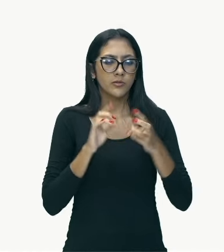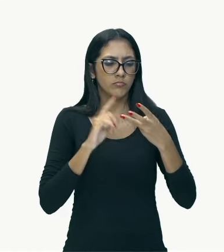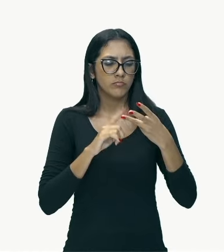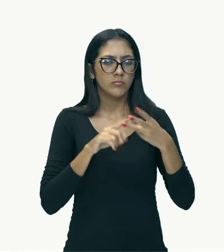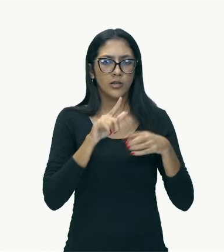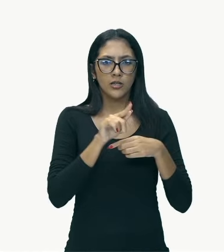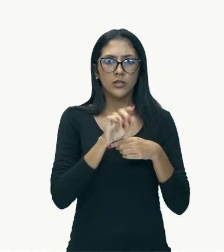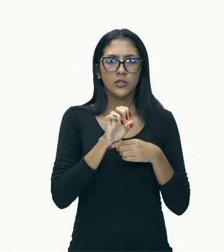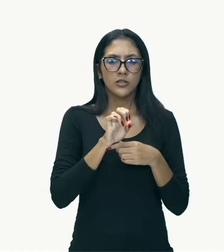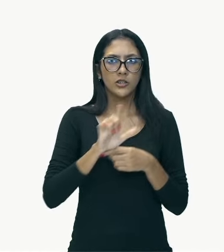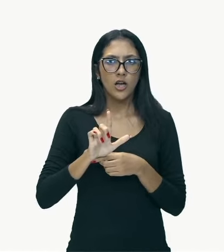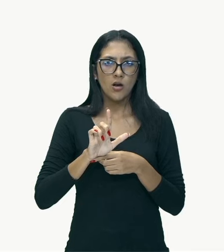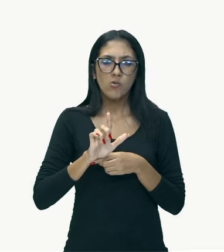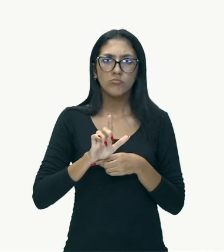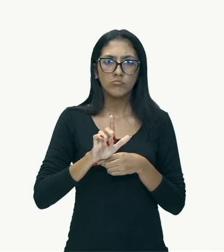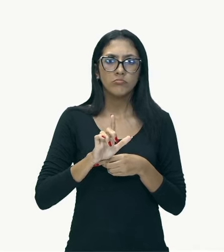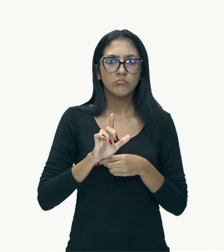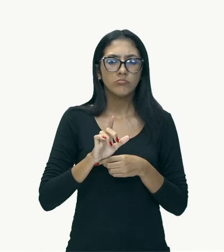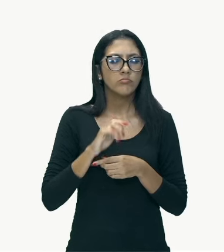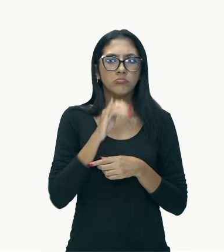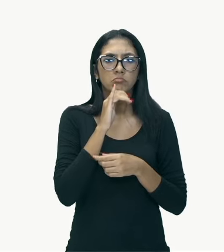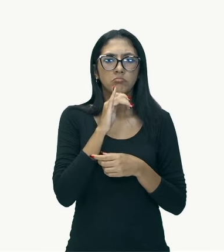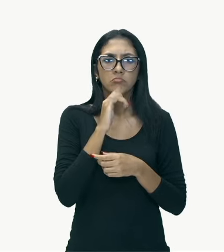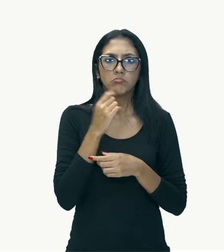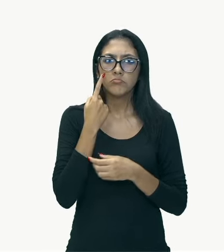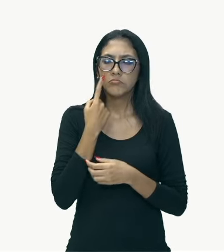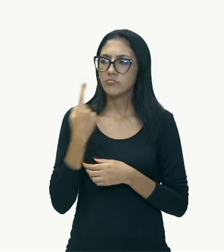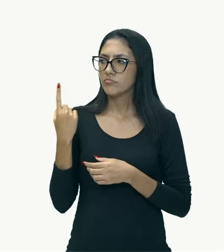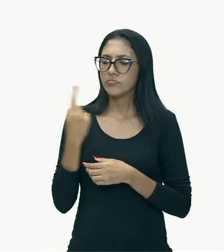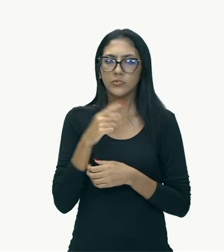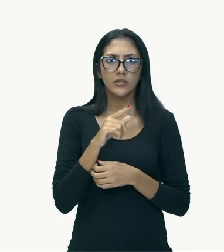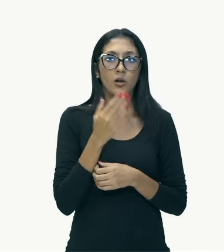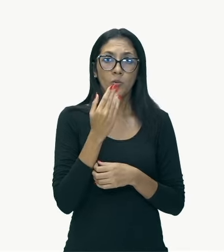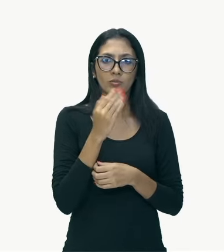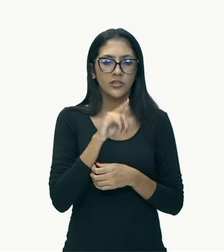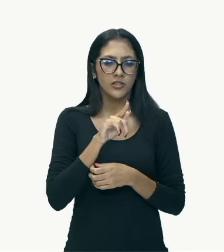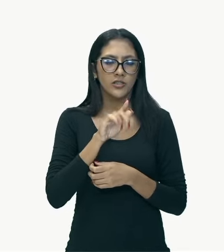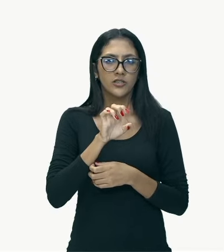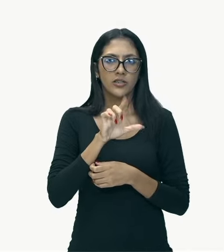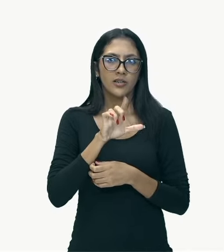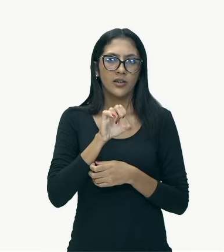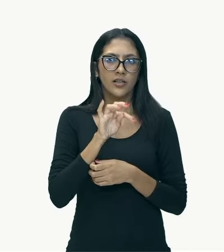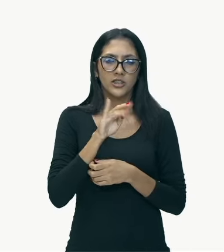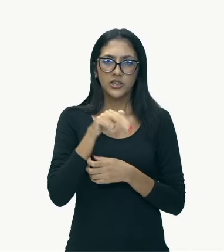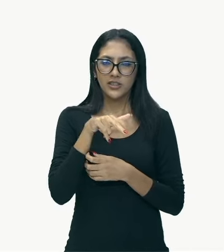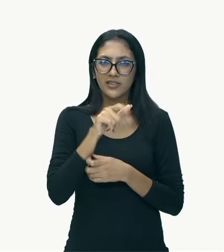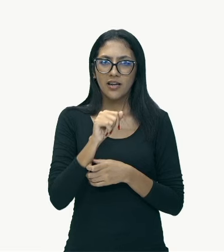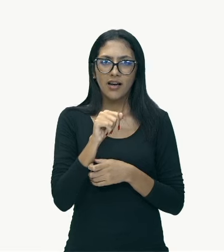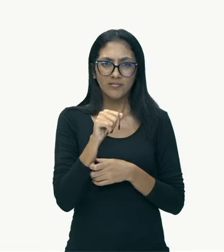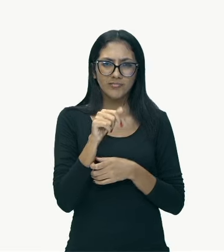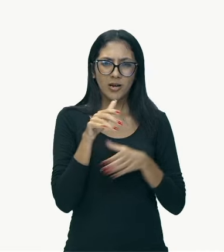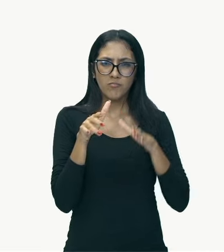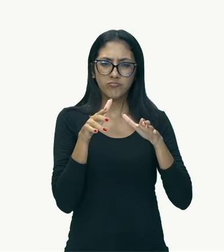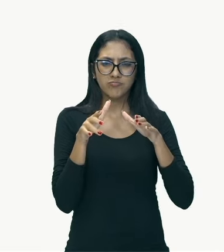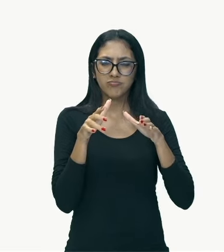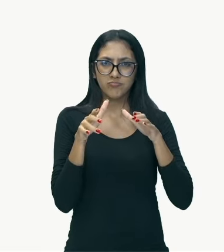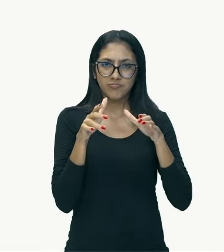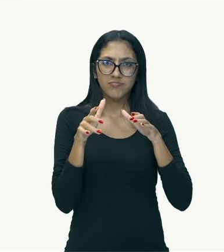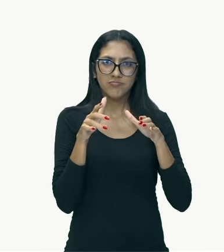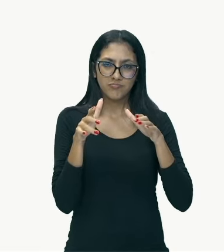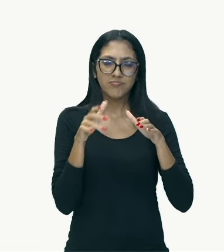tá? Como exemplo aí desse tipo de colóide, nós temos a gelatina, que é